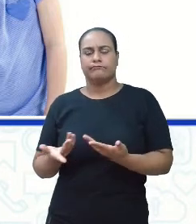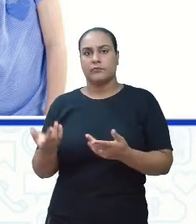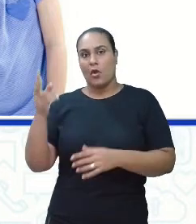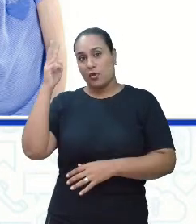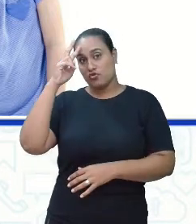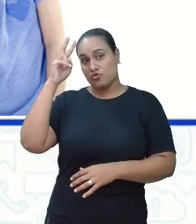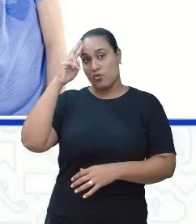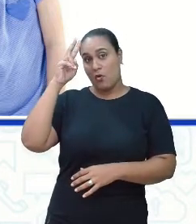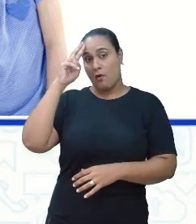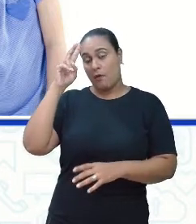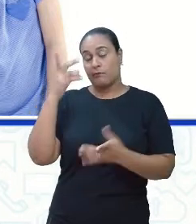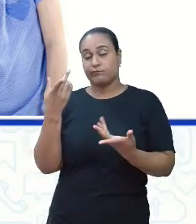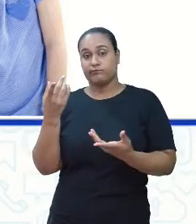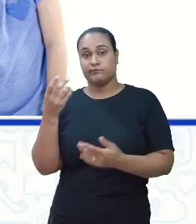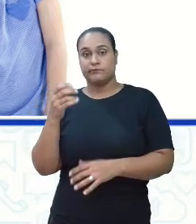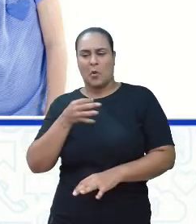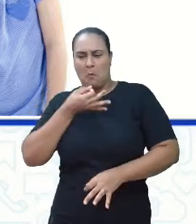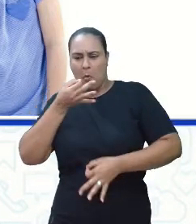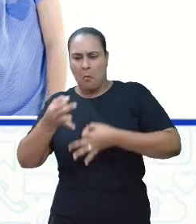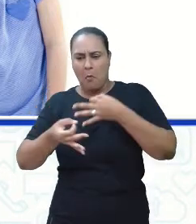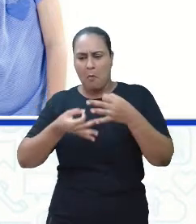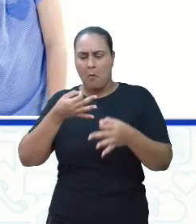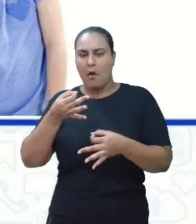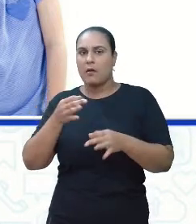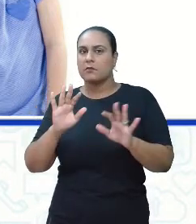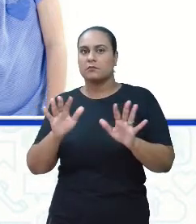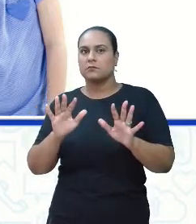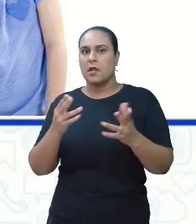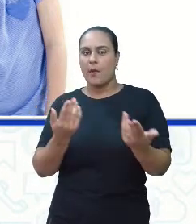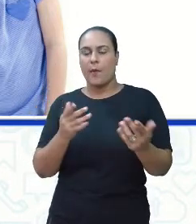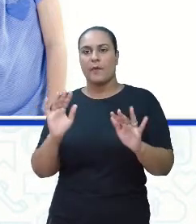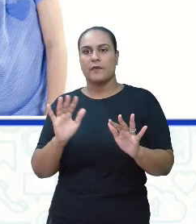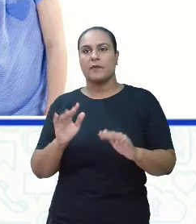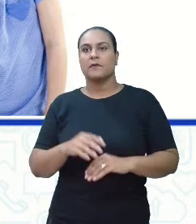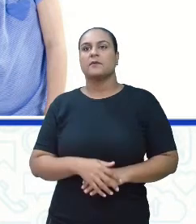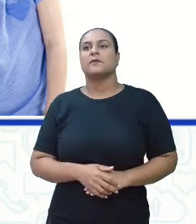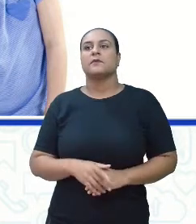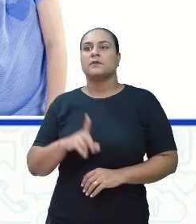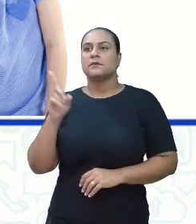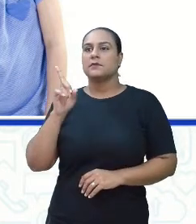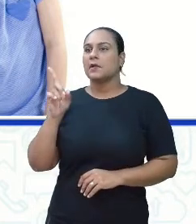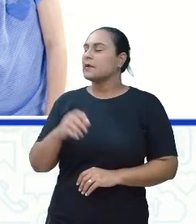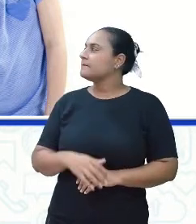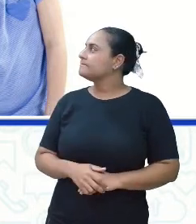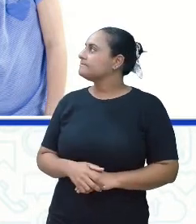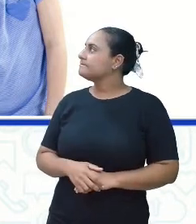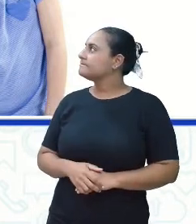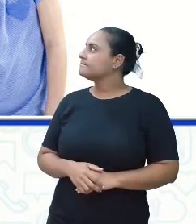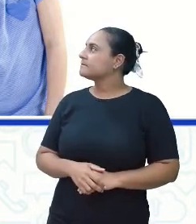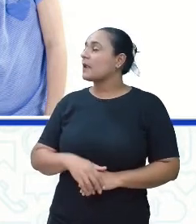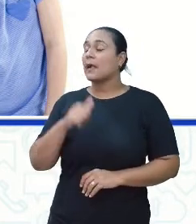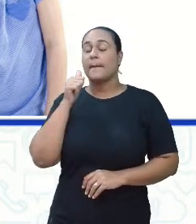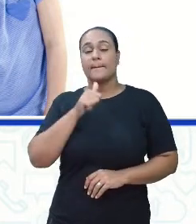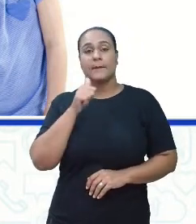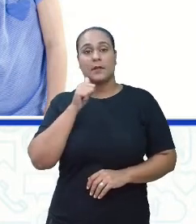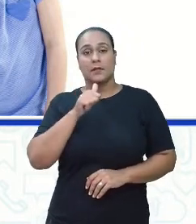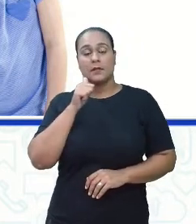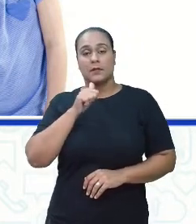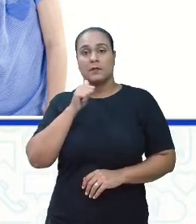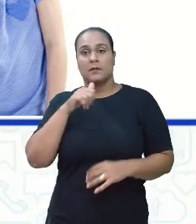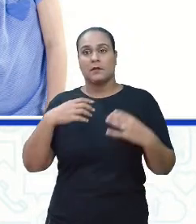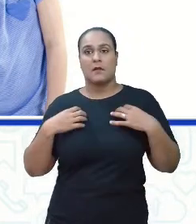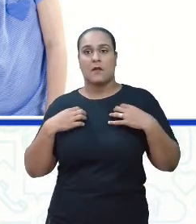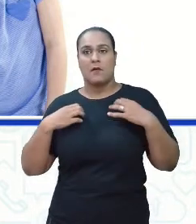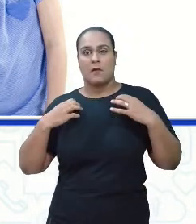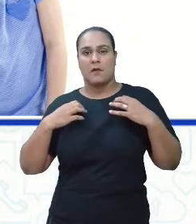Então, nós temos aqui meninas de cabelo, não é? Loiro, de blusa azul, mas cada